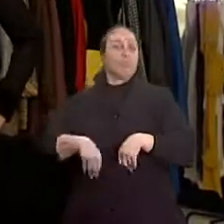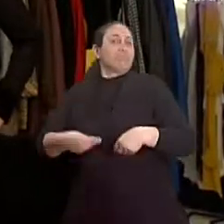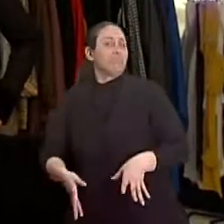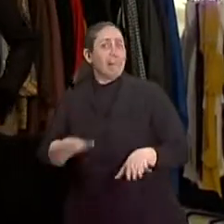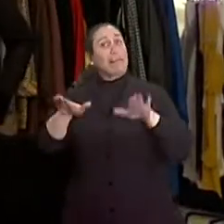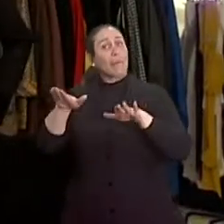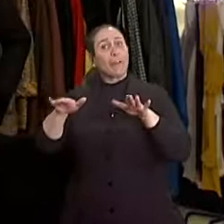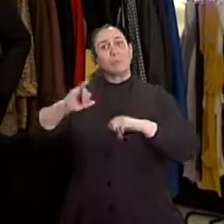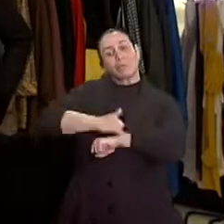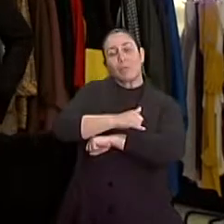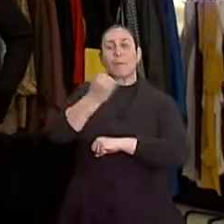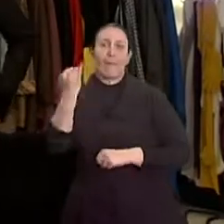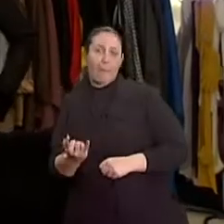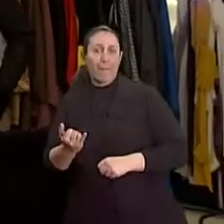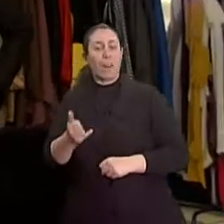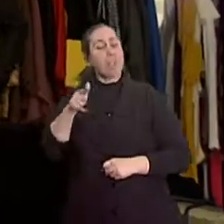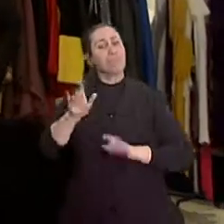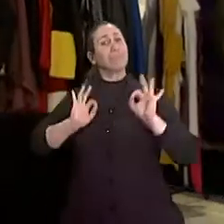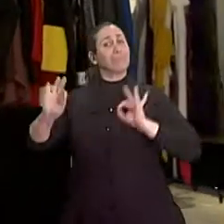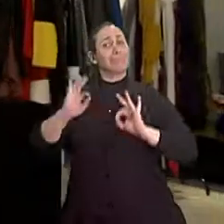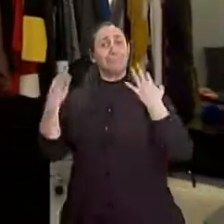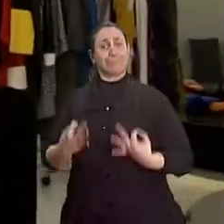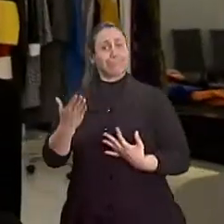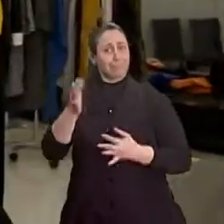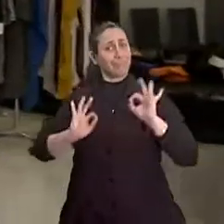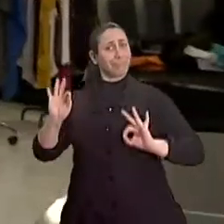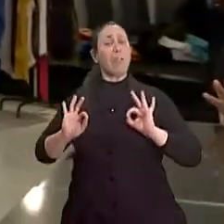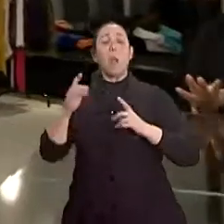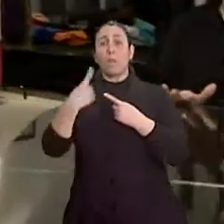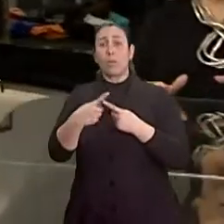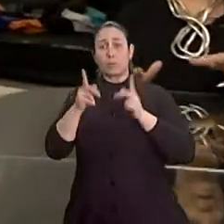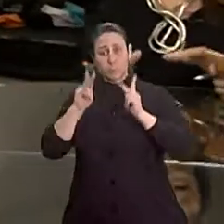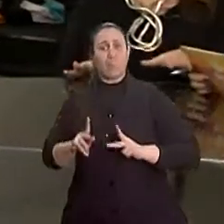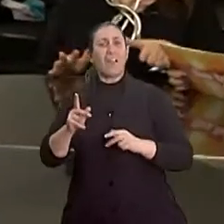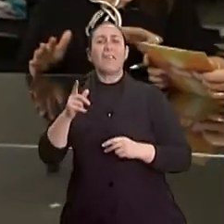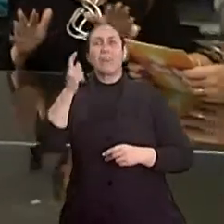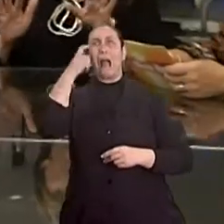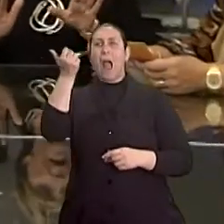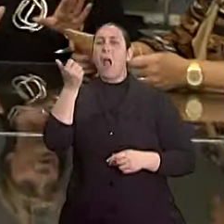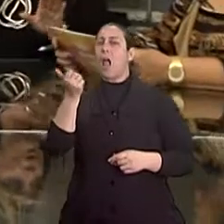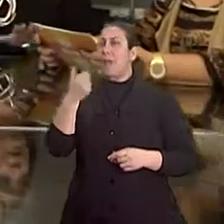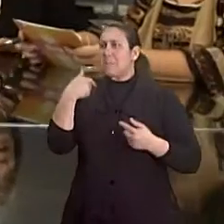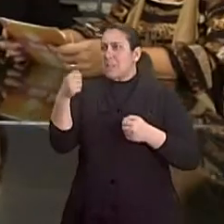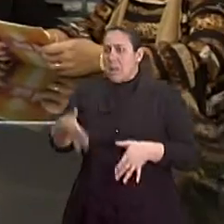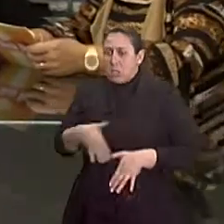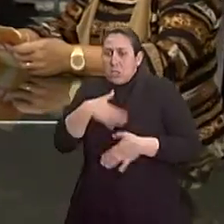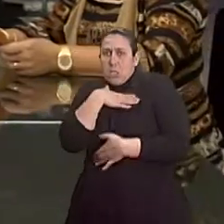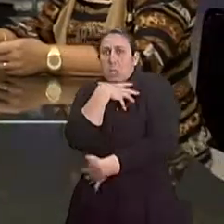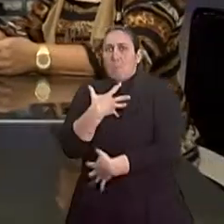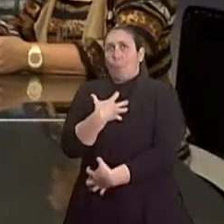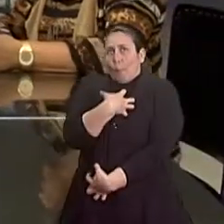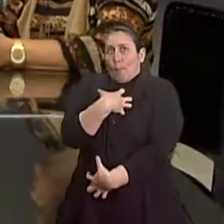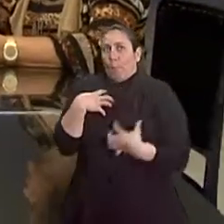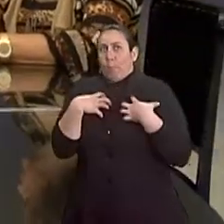mostrar. Isso é elegância? Isso é elegância. Ah, perfeito. Porque as pessoas têm mania de se apertarem todas. Não, aperte quando dá e solte